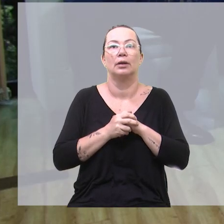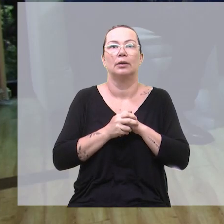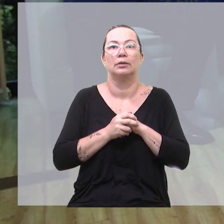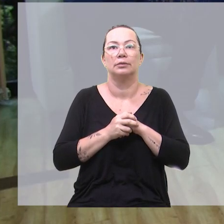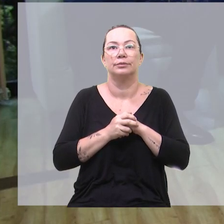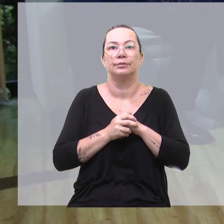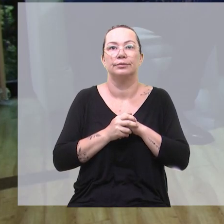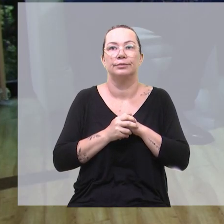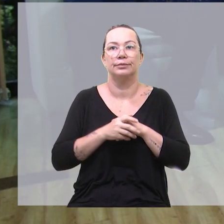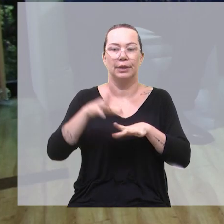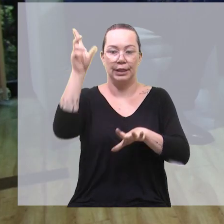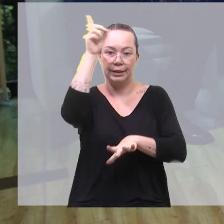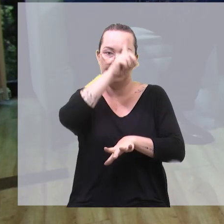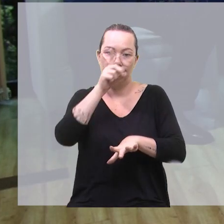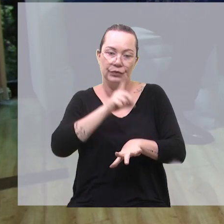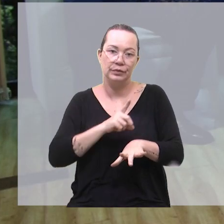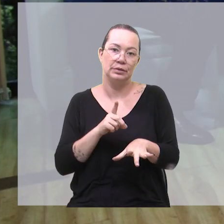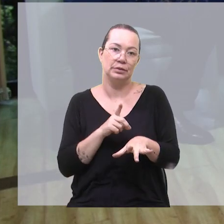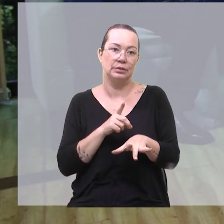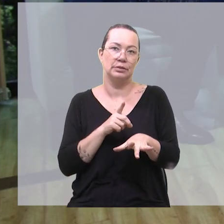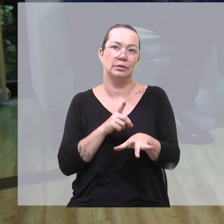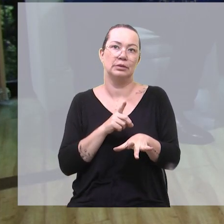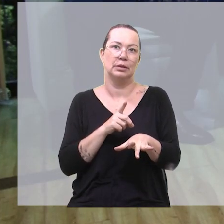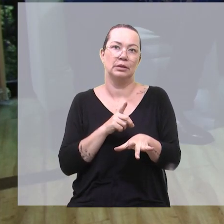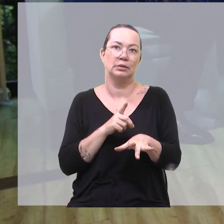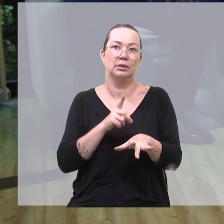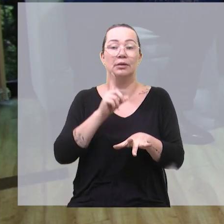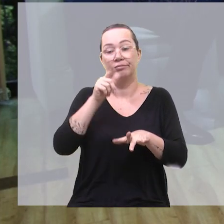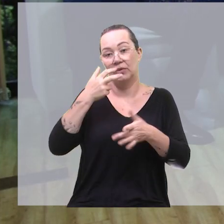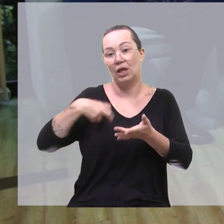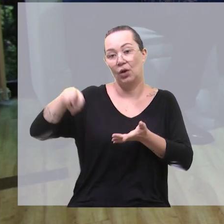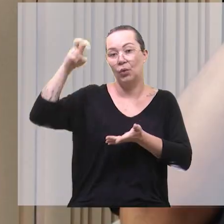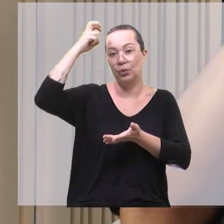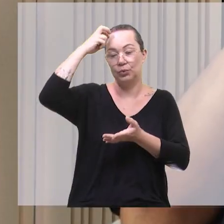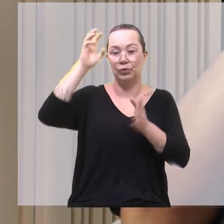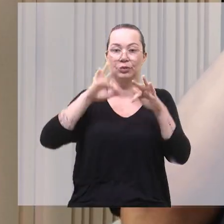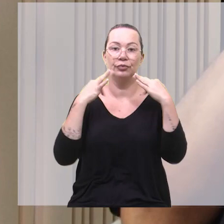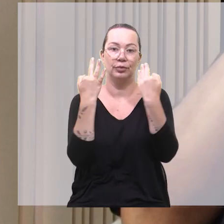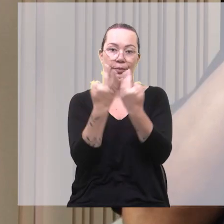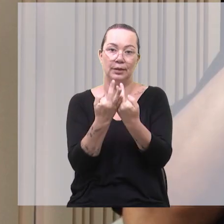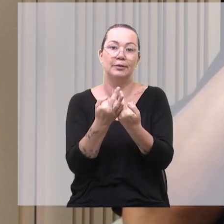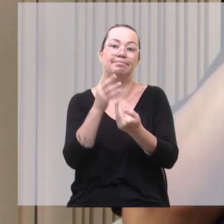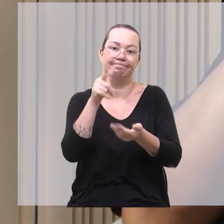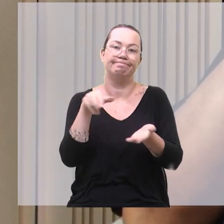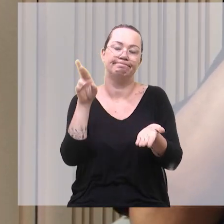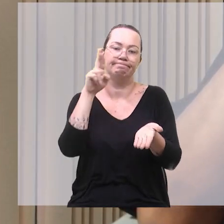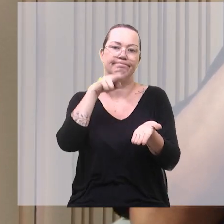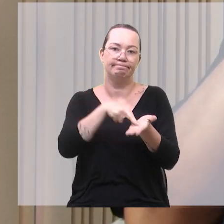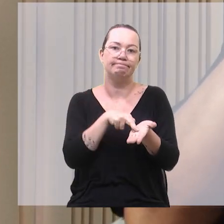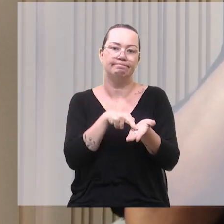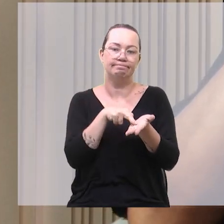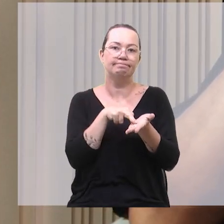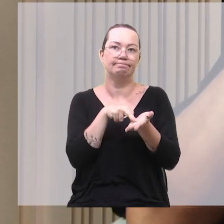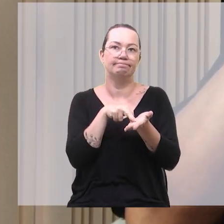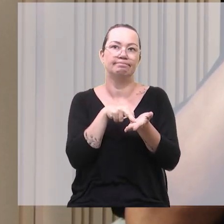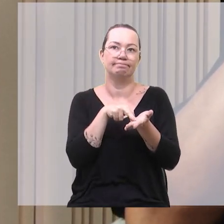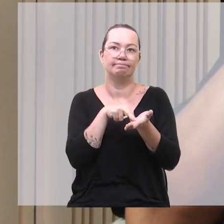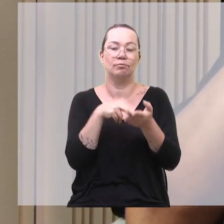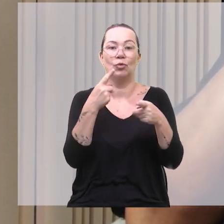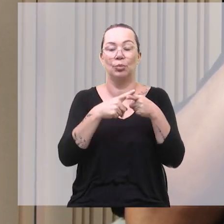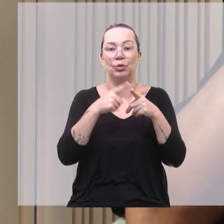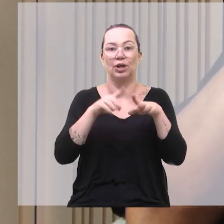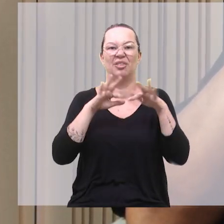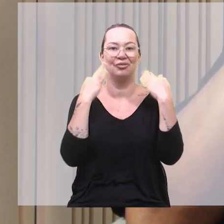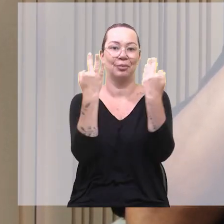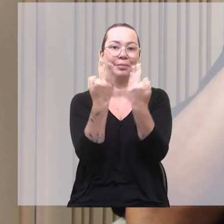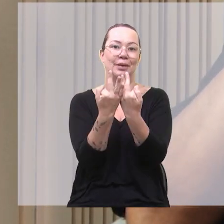A deficiência, que nem disse, que vem por a cultura familiar, é uma realidade. Porque